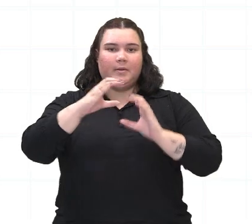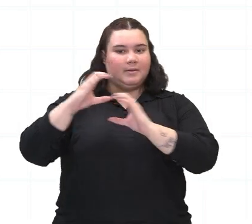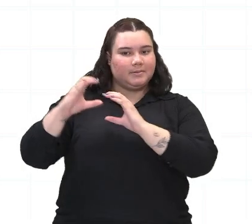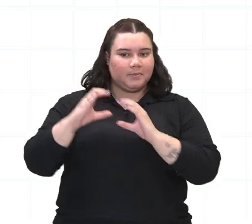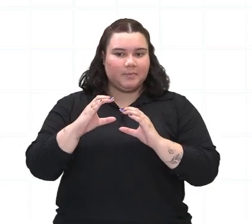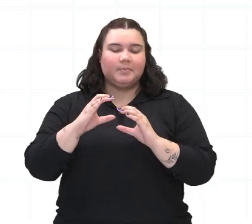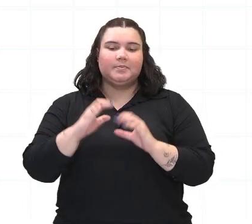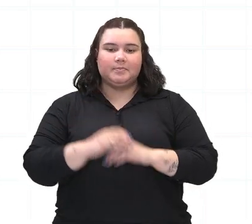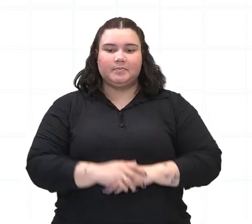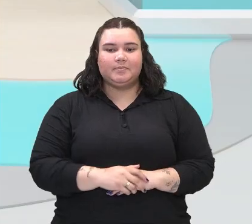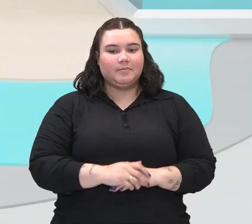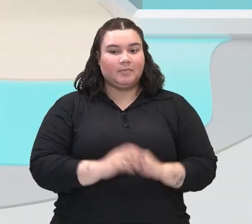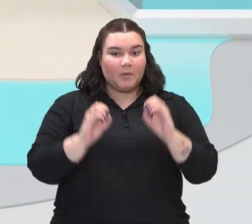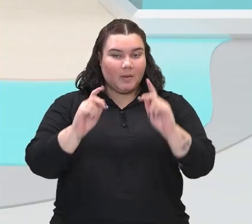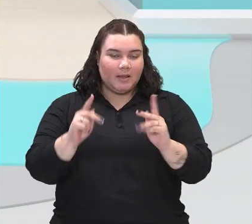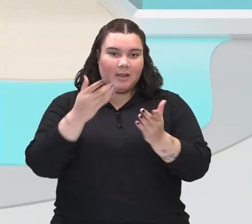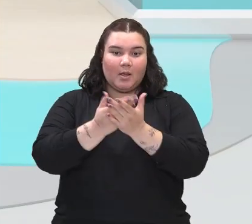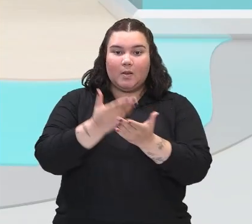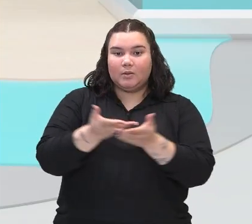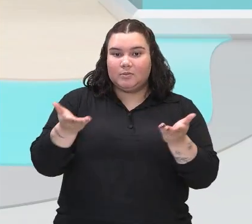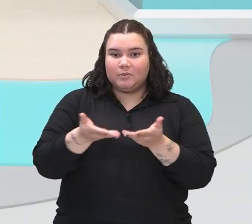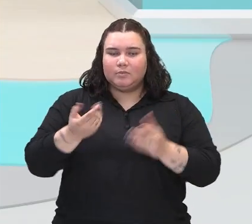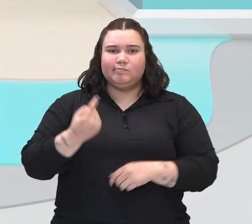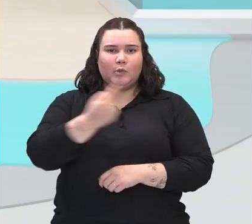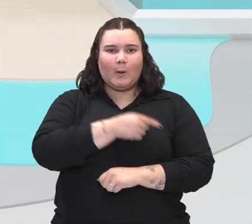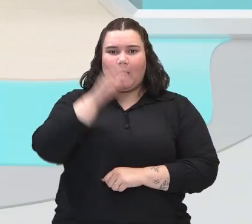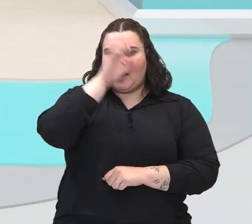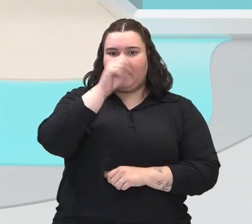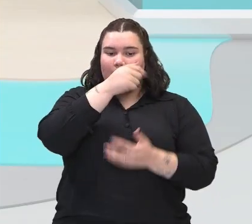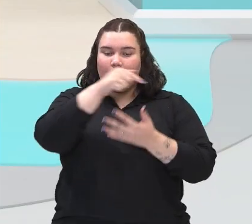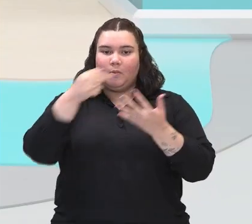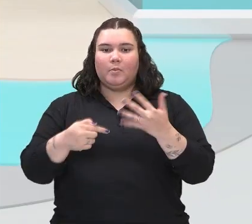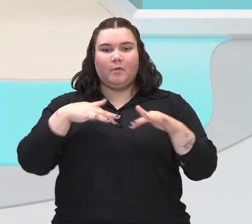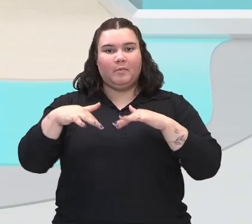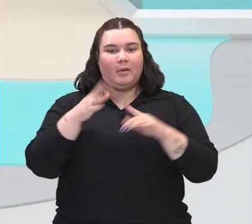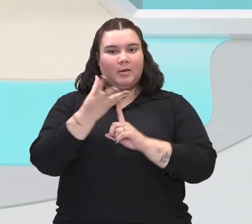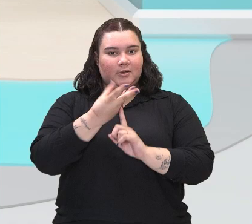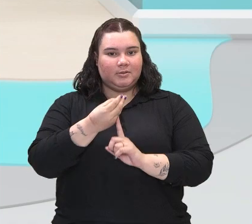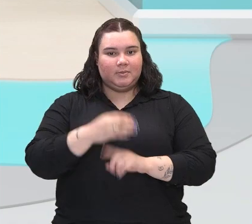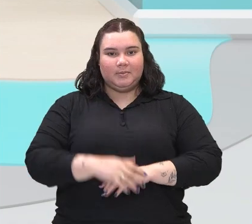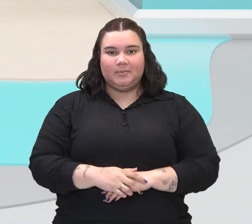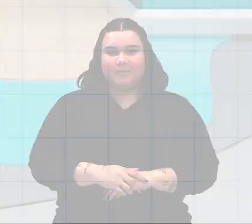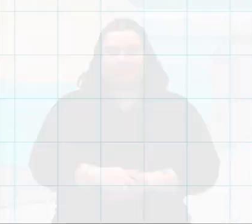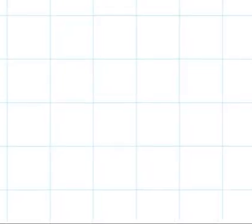comunicação então Nesta aula nós vamos conversar sobre alguns movimentos